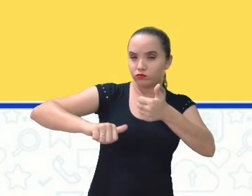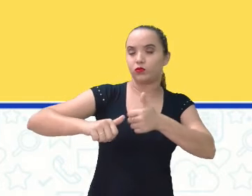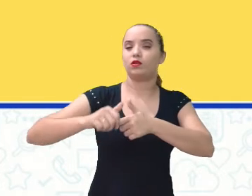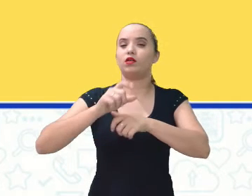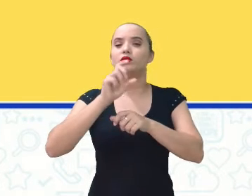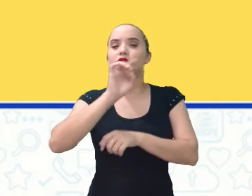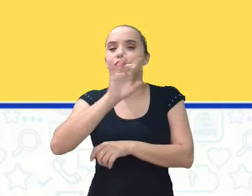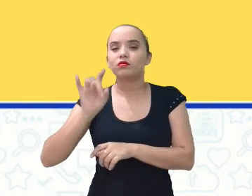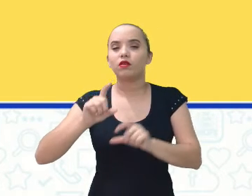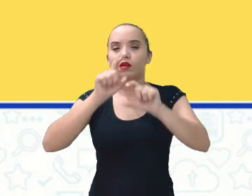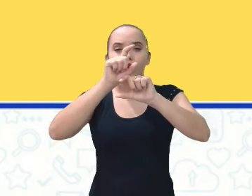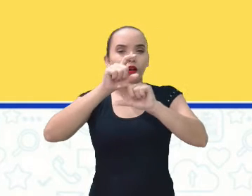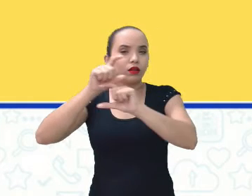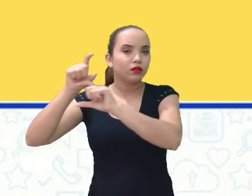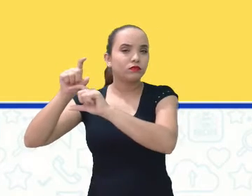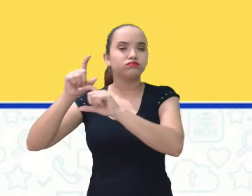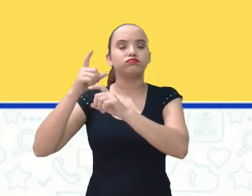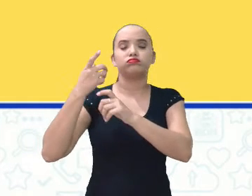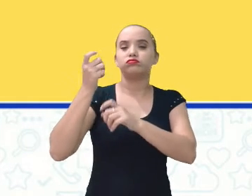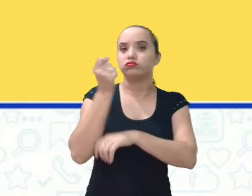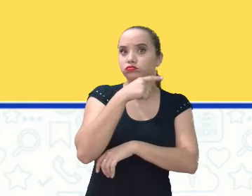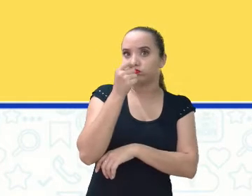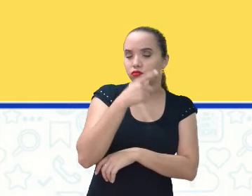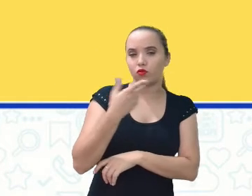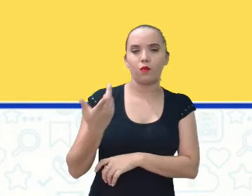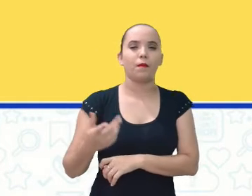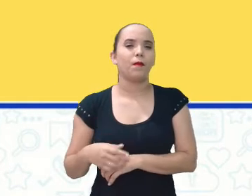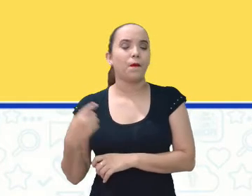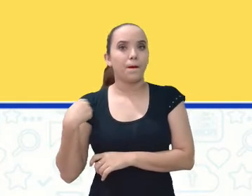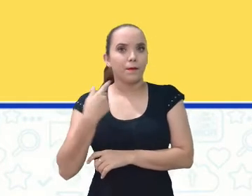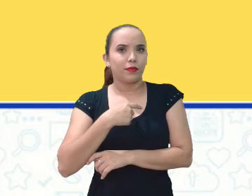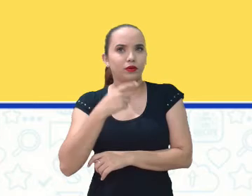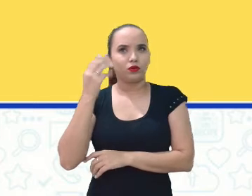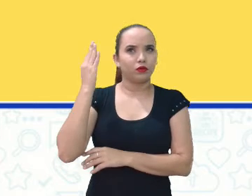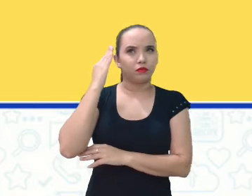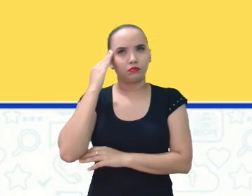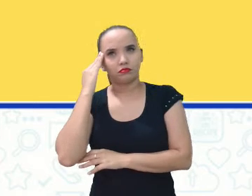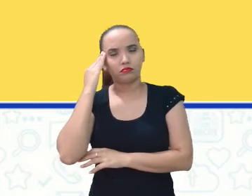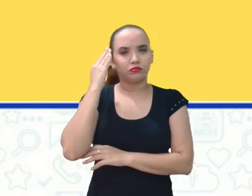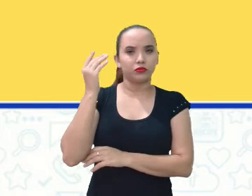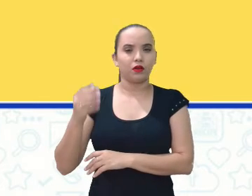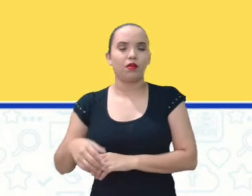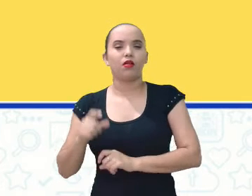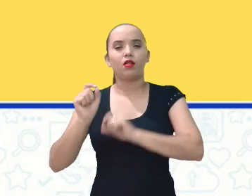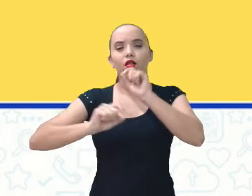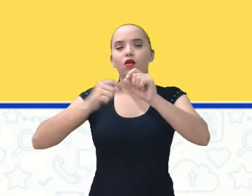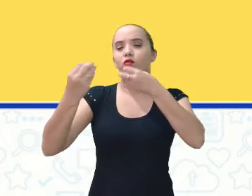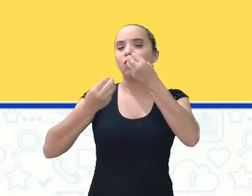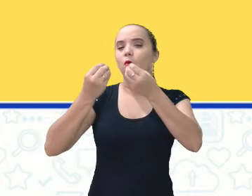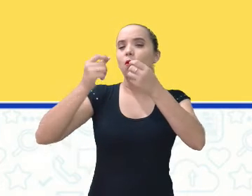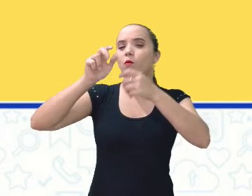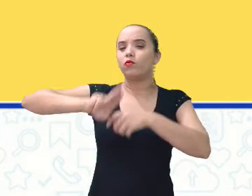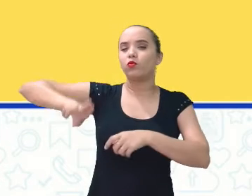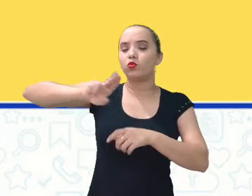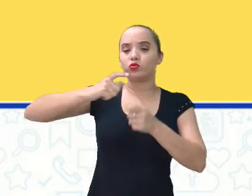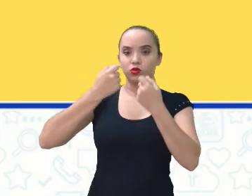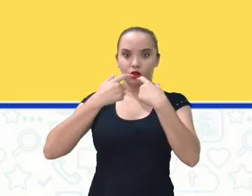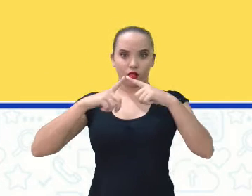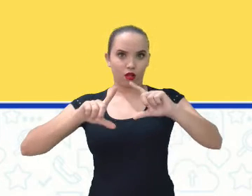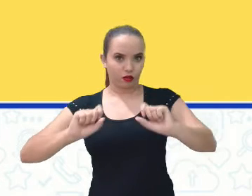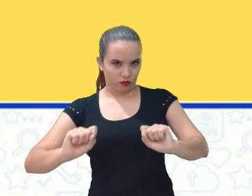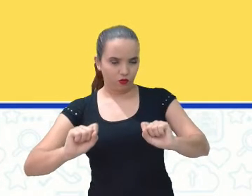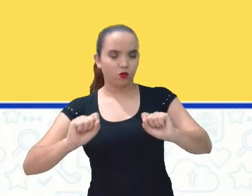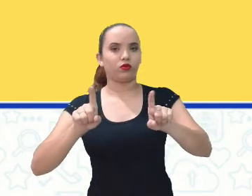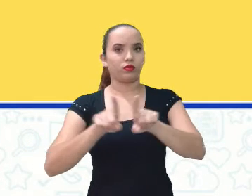humor, a fim de inferir sentido a partir da linguagem utilizada pelos autores. Desenvolver